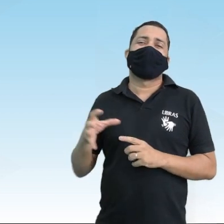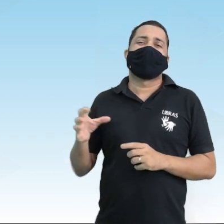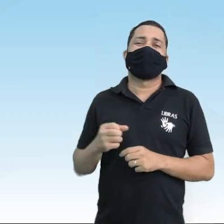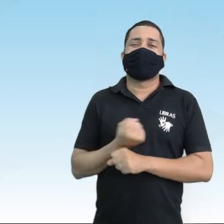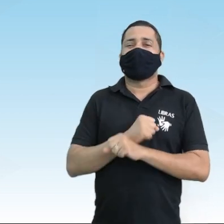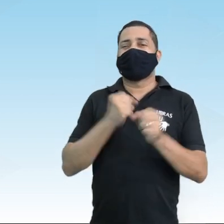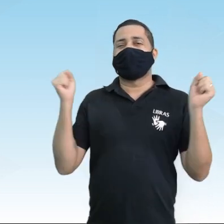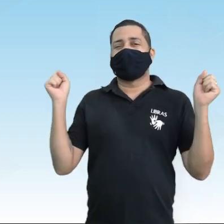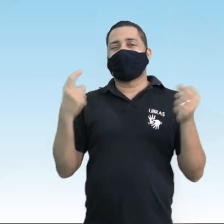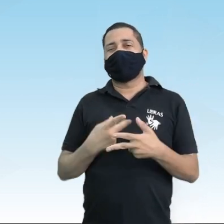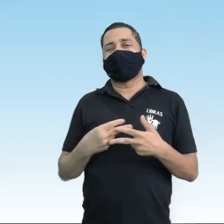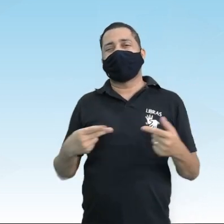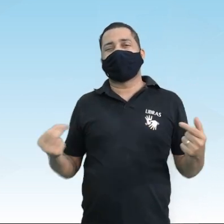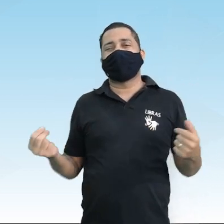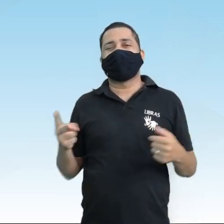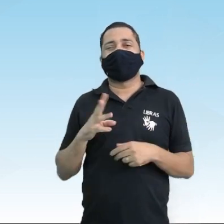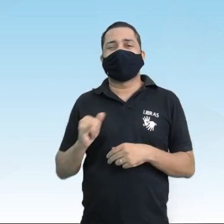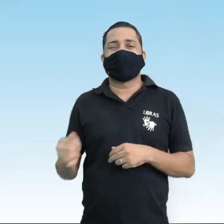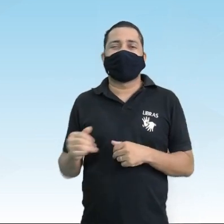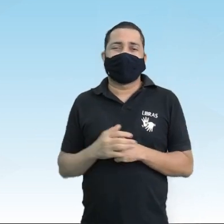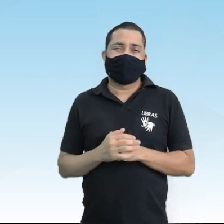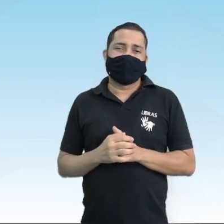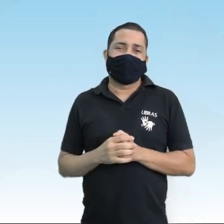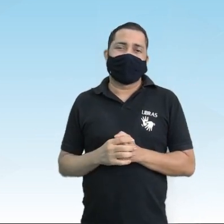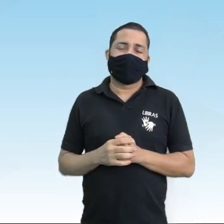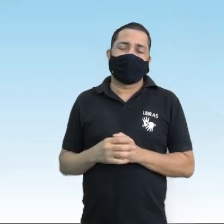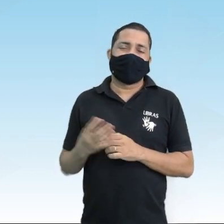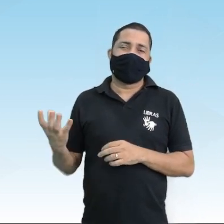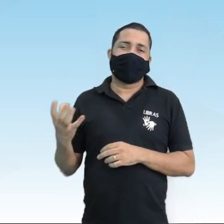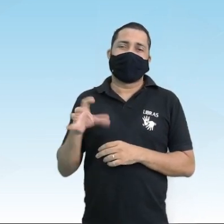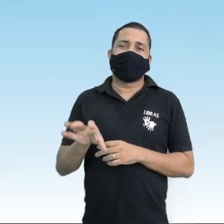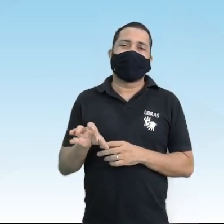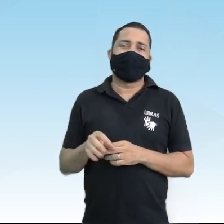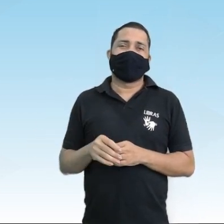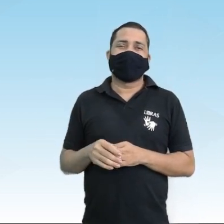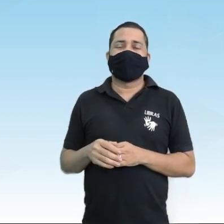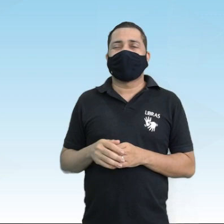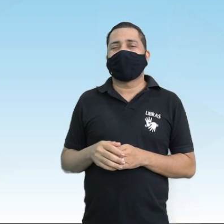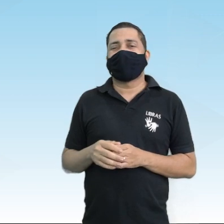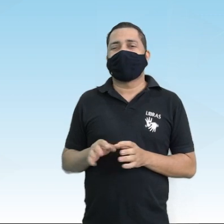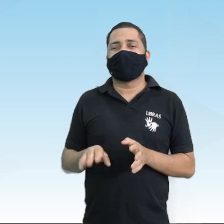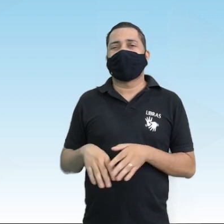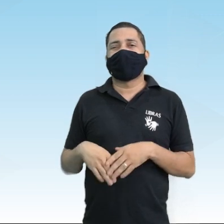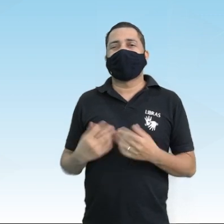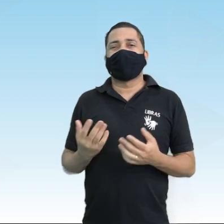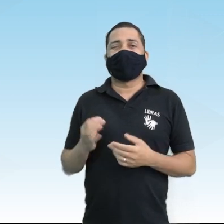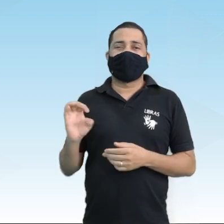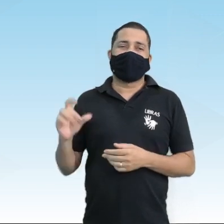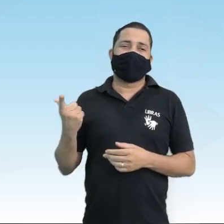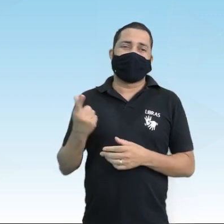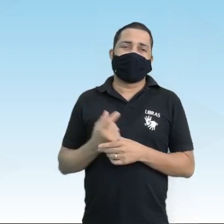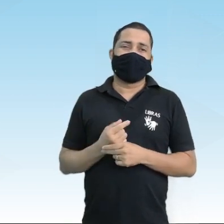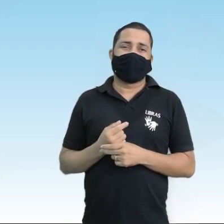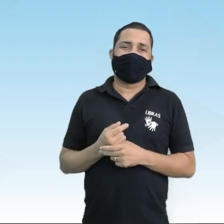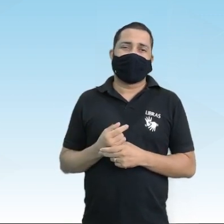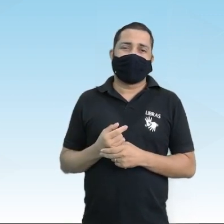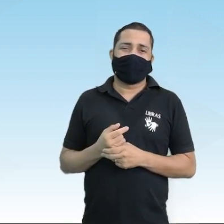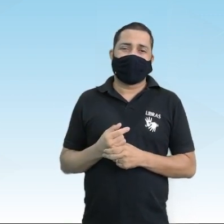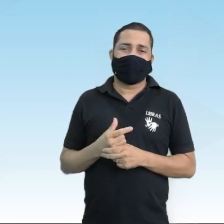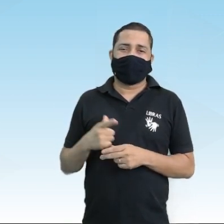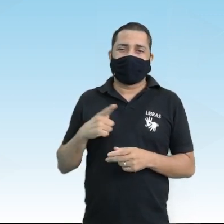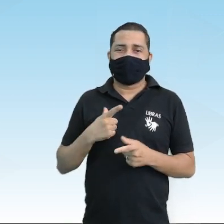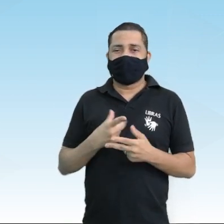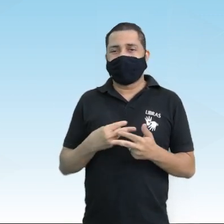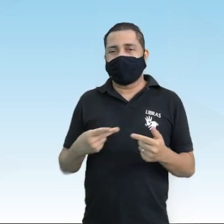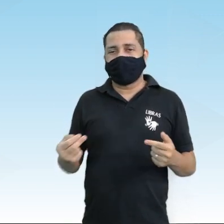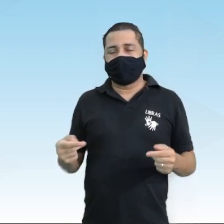revoltas, etc., ele vai lá e coloca ordem na casa. Agora, obviamente, né, passa por diversos